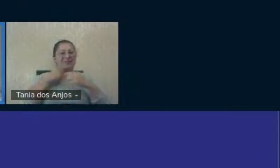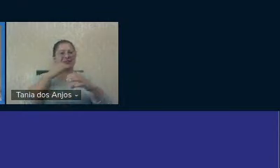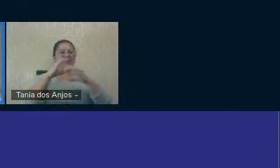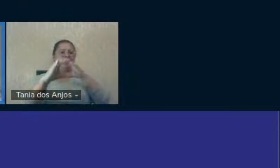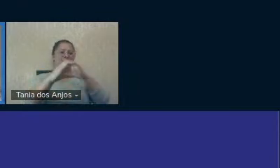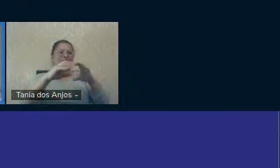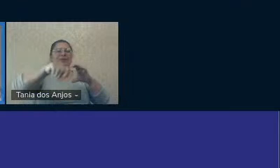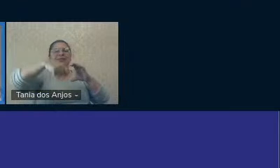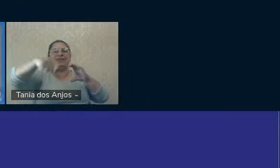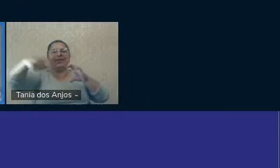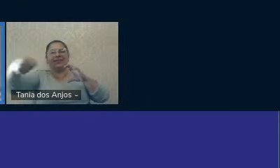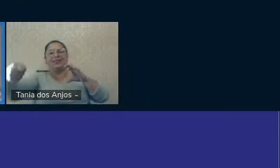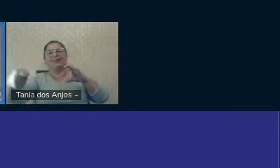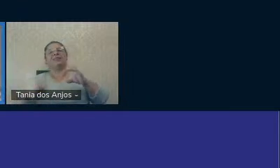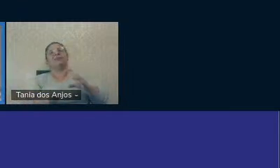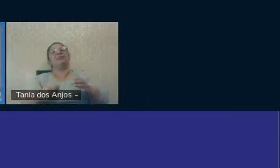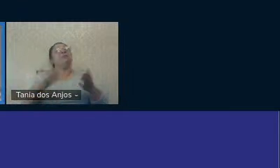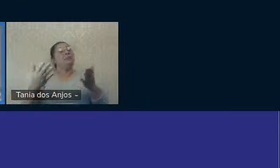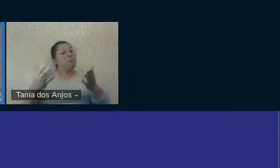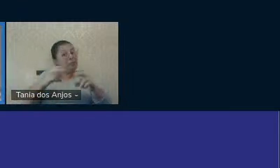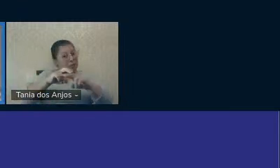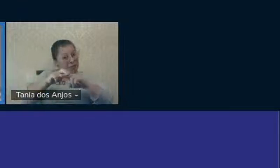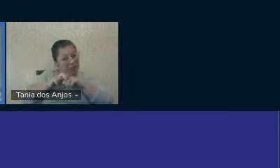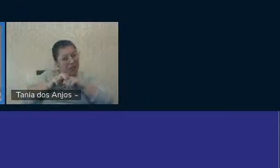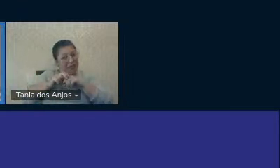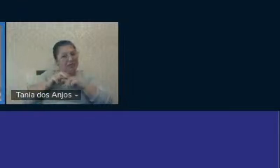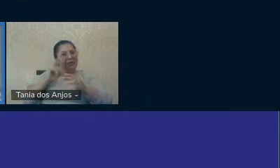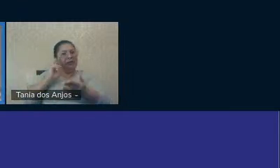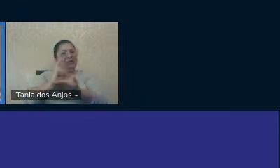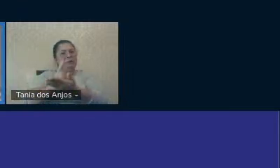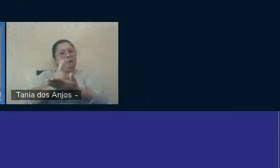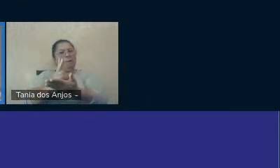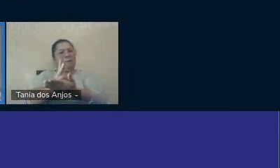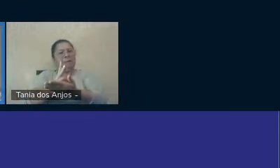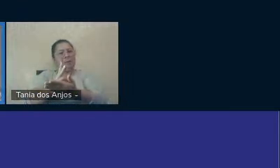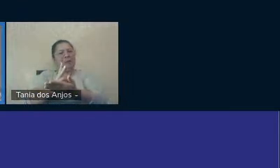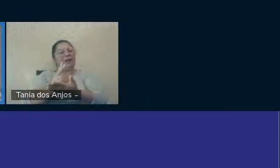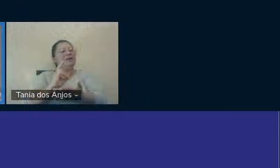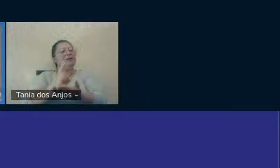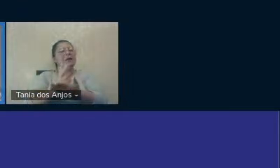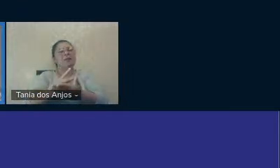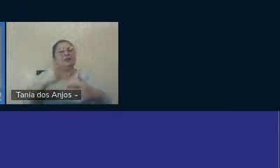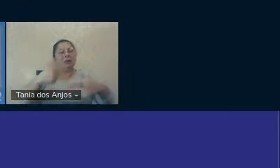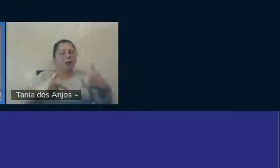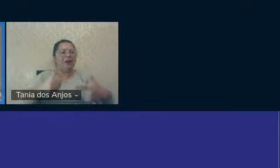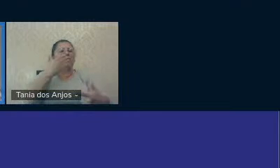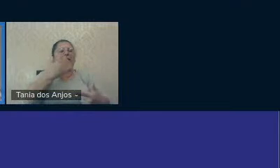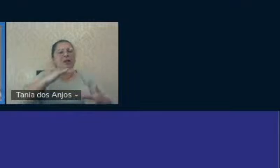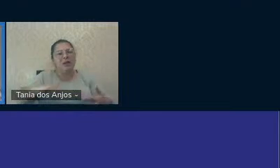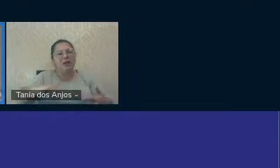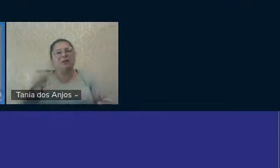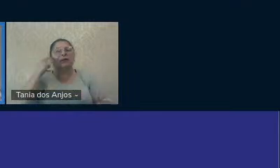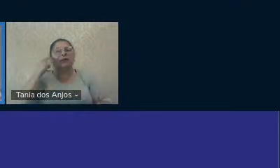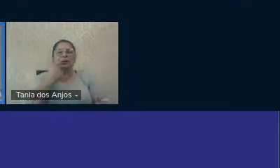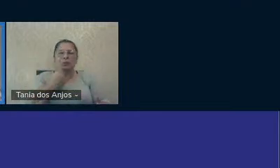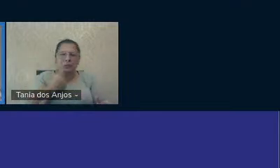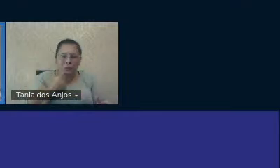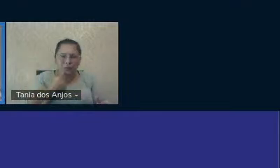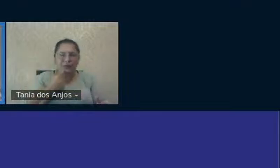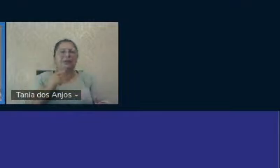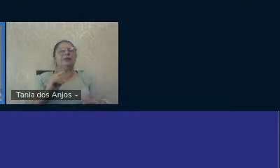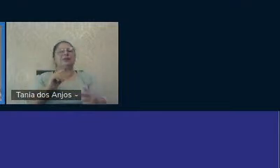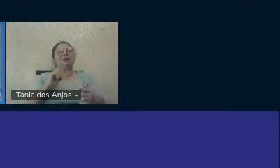música sinalizada, tanto que ela continua sendo trabalhada com crianças surdas, ela continua